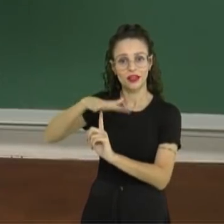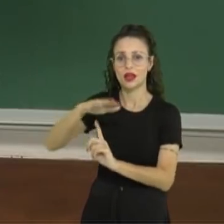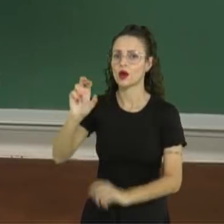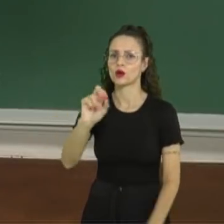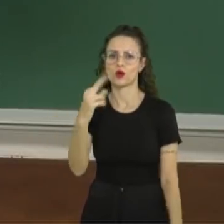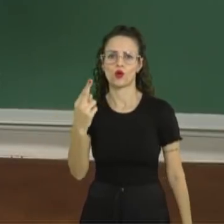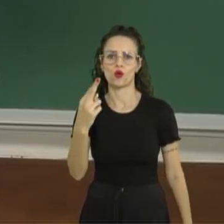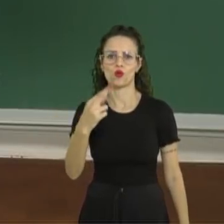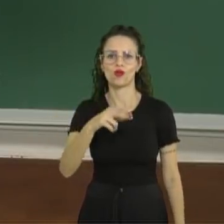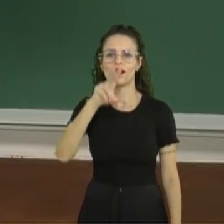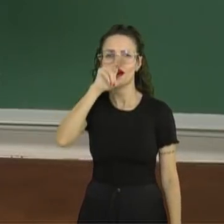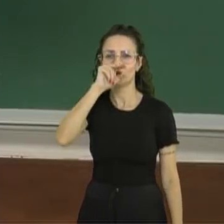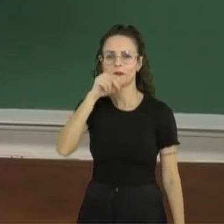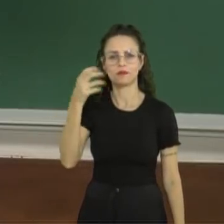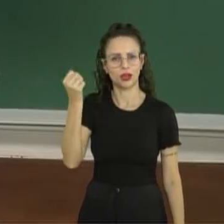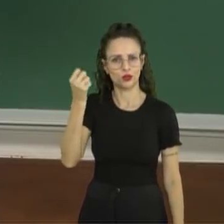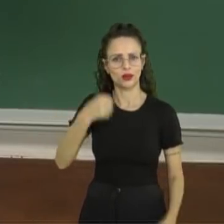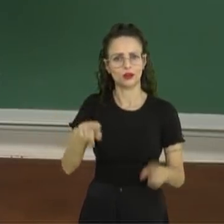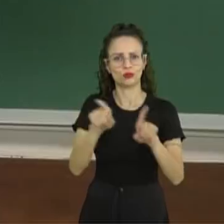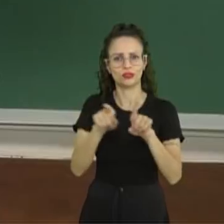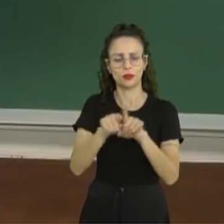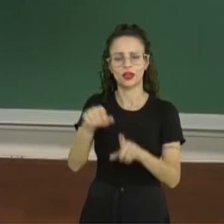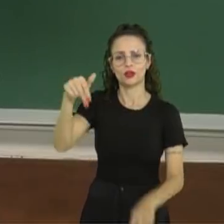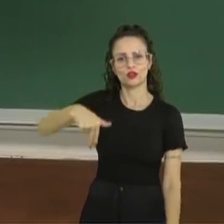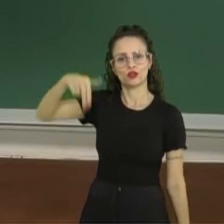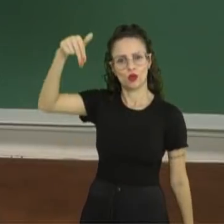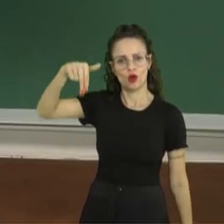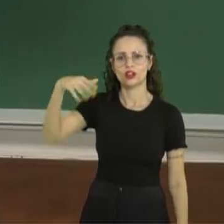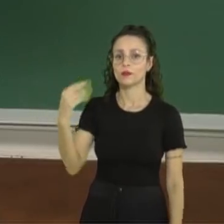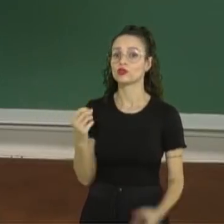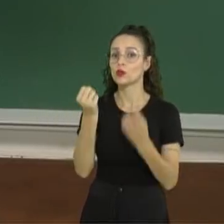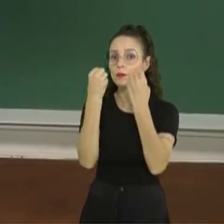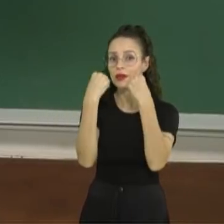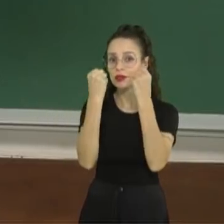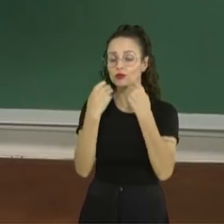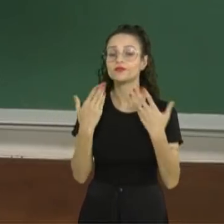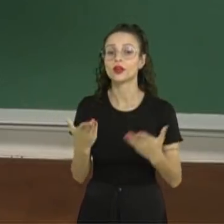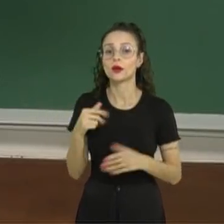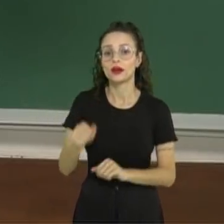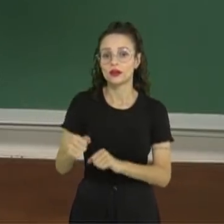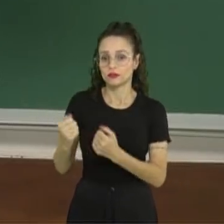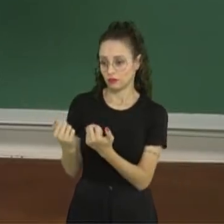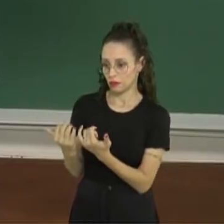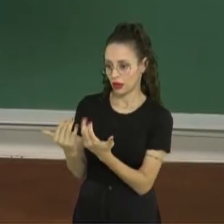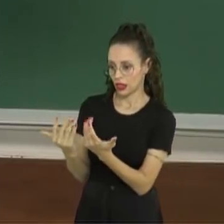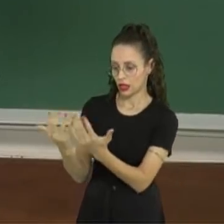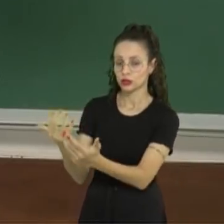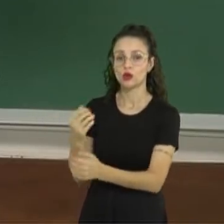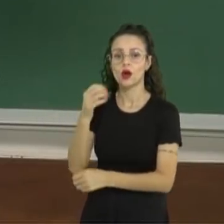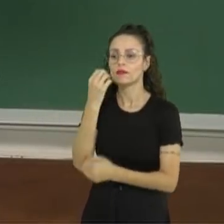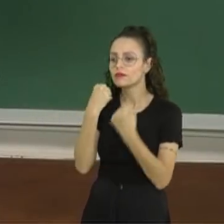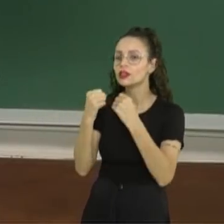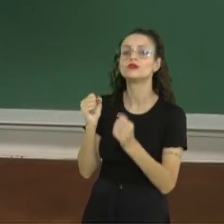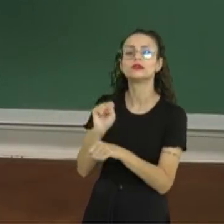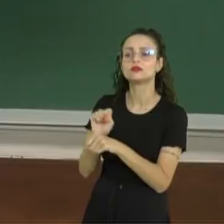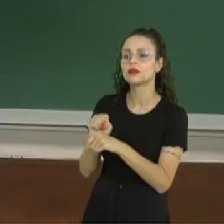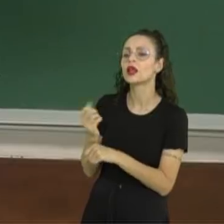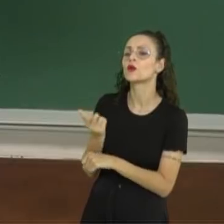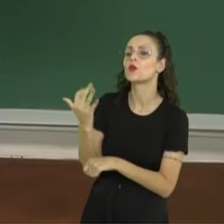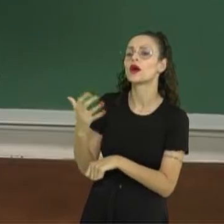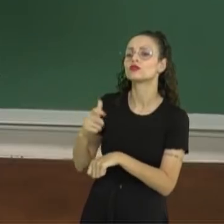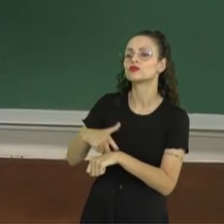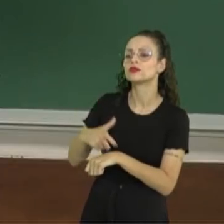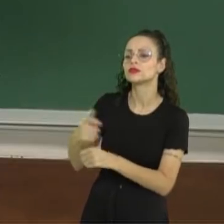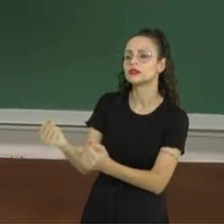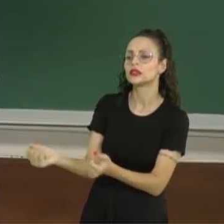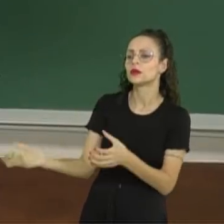ou Pato Branco também planta-se muito, região do norte planta-se muito milho. Você plantou o milho, quanto tempo vai para você colher o milho? Numa